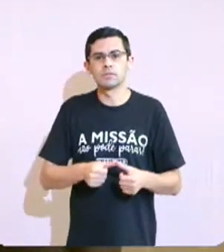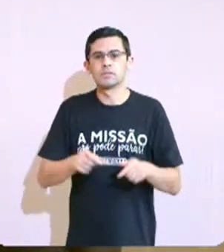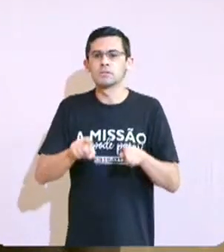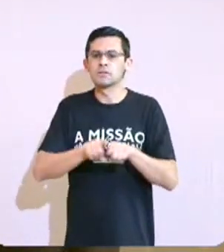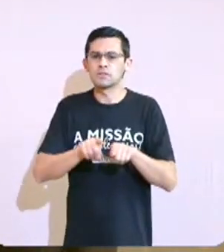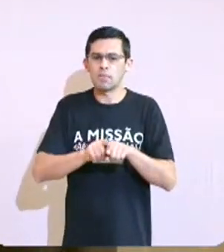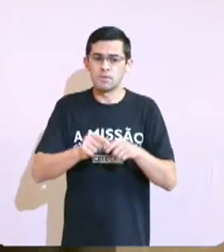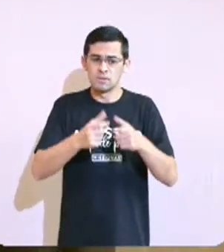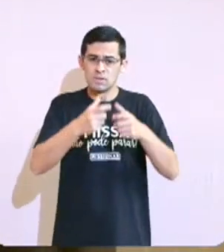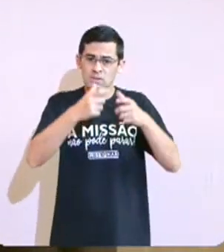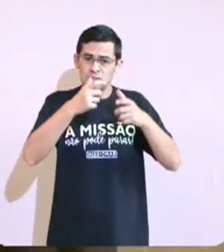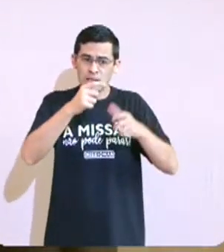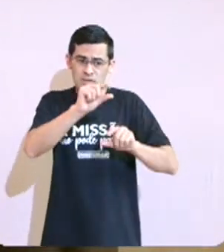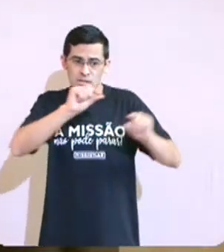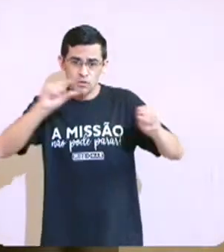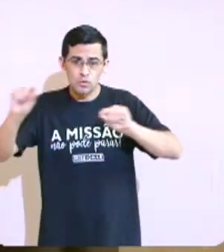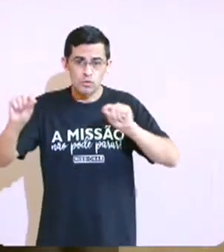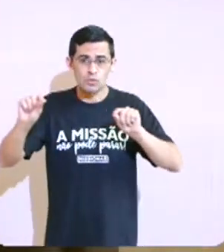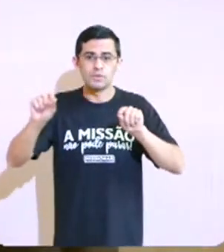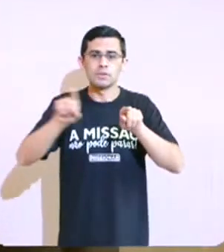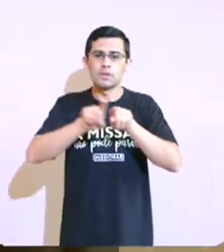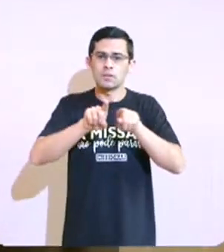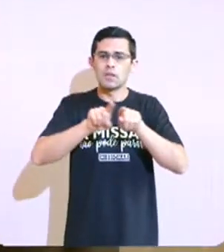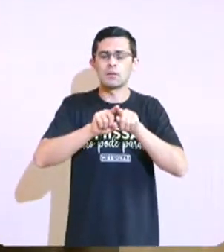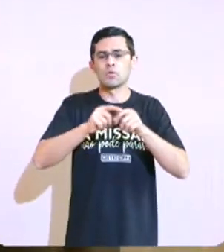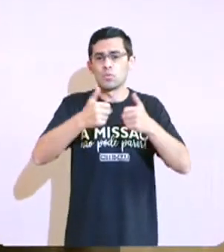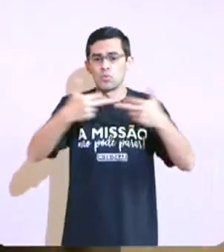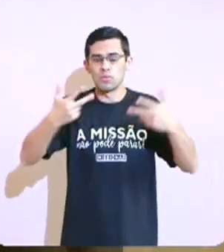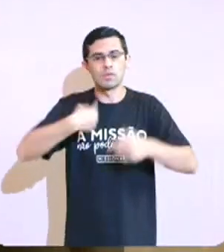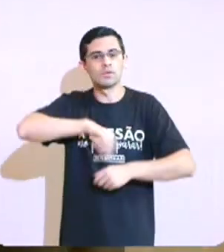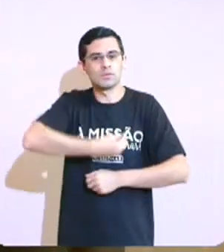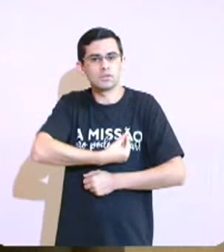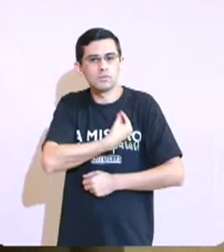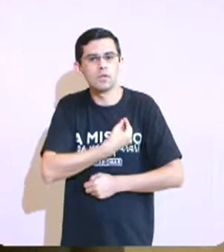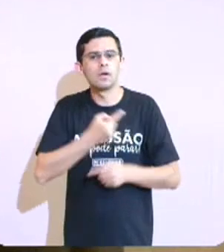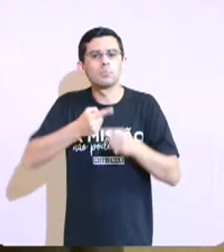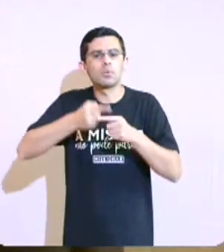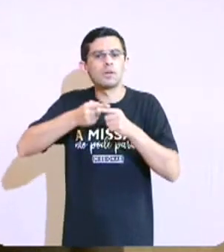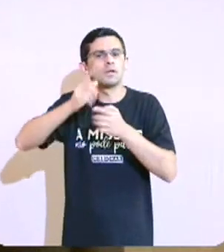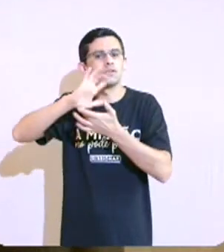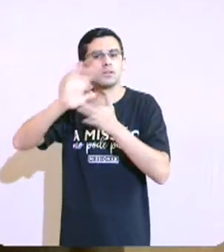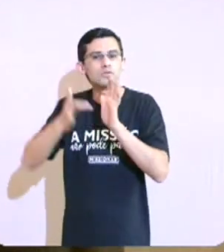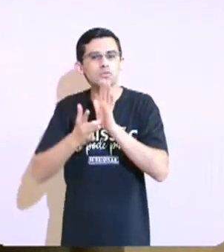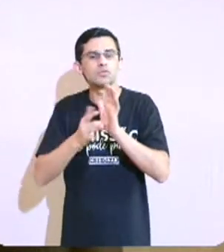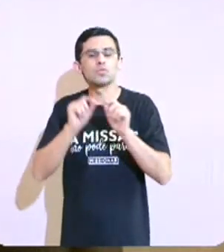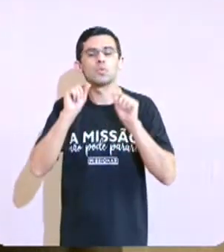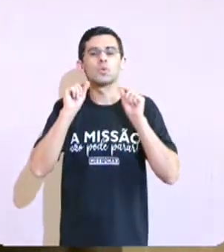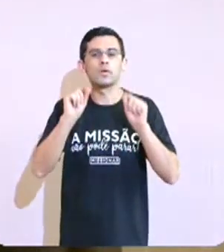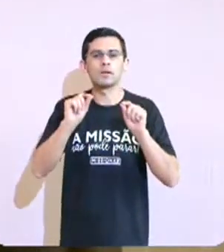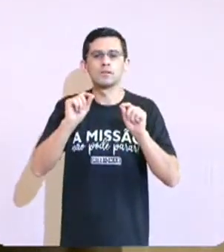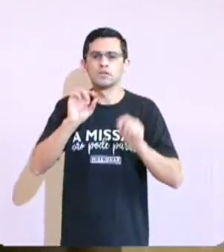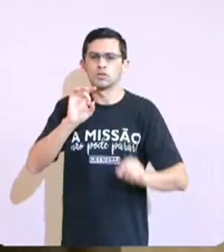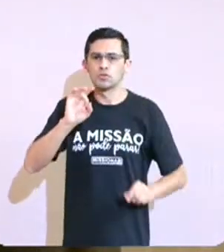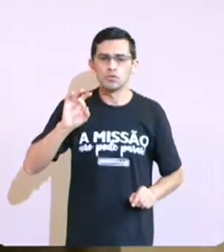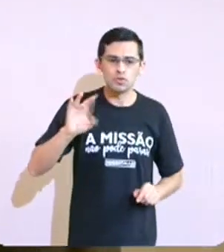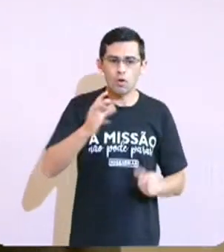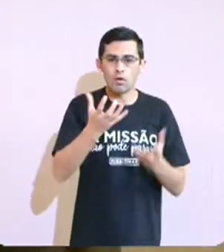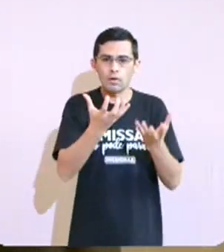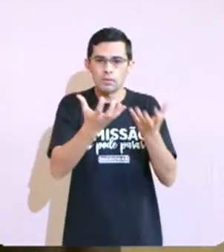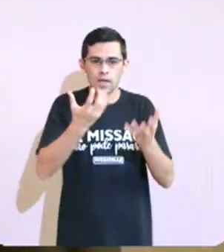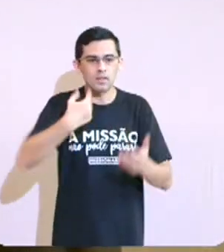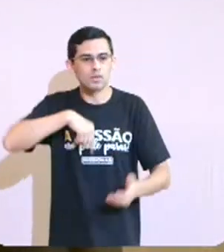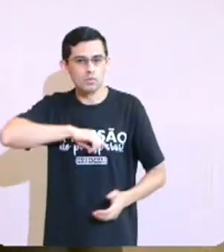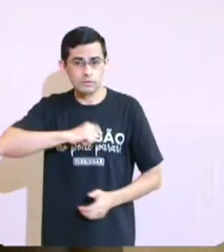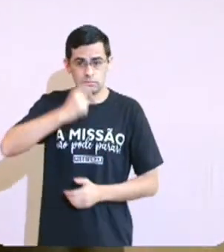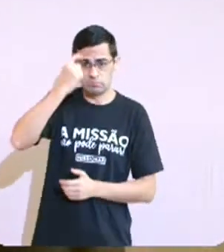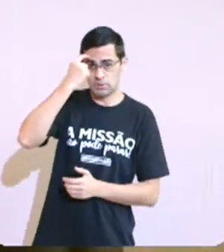das grandes decisões que têm reflexos na vida toda. Porque Jesus não está apenas interessado em que a gente pense o que